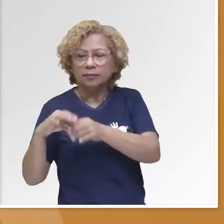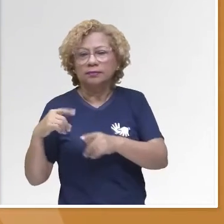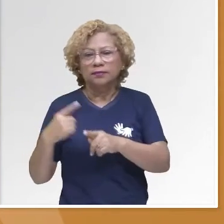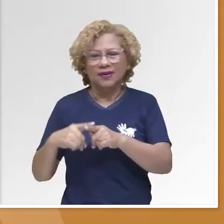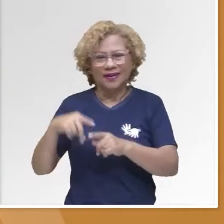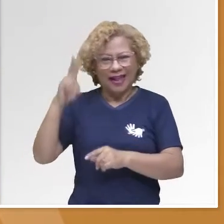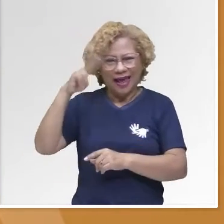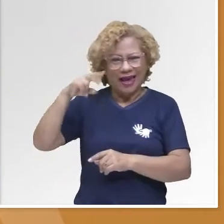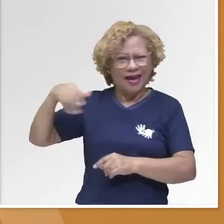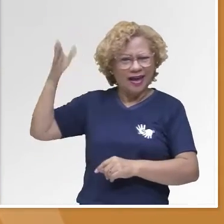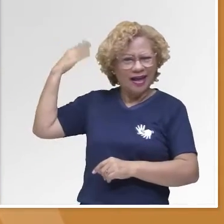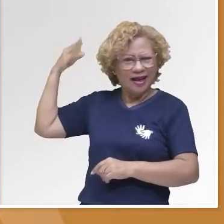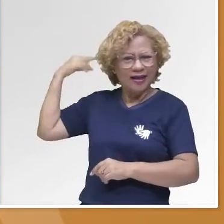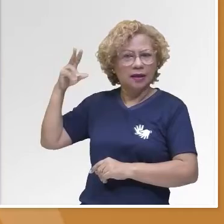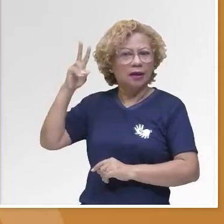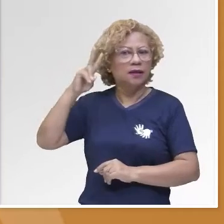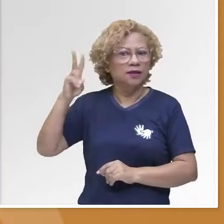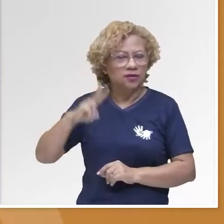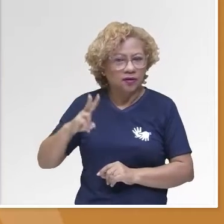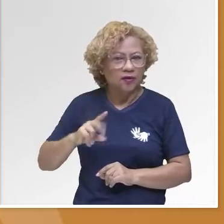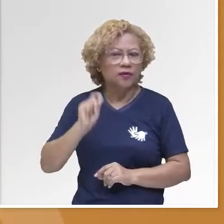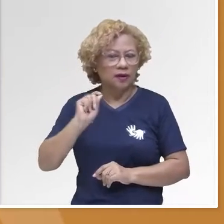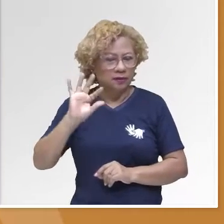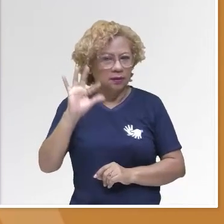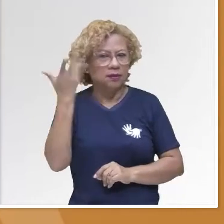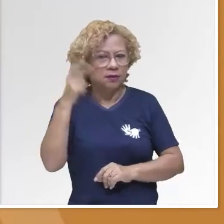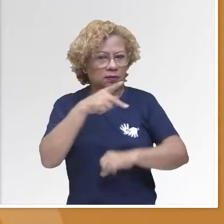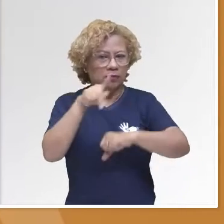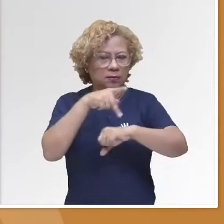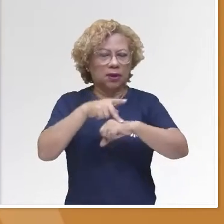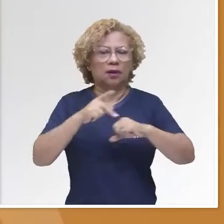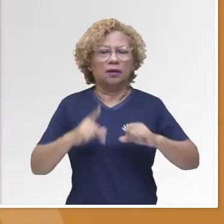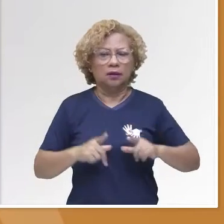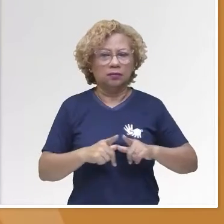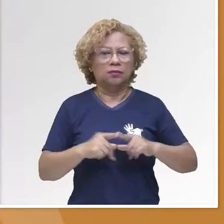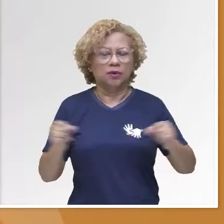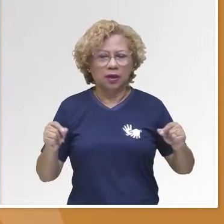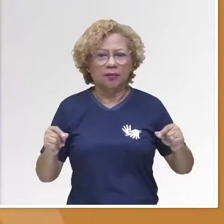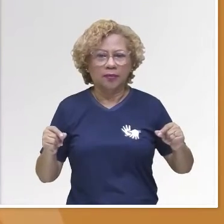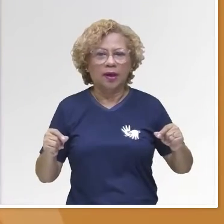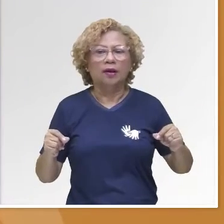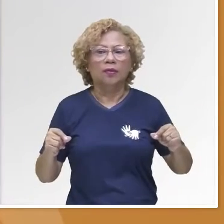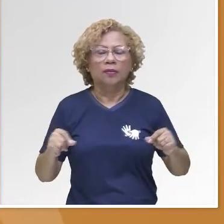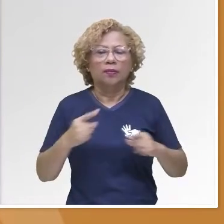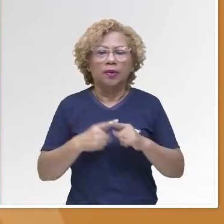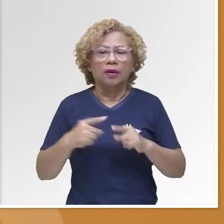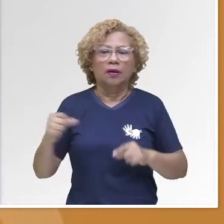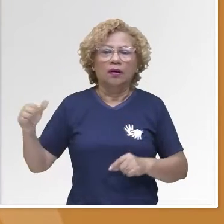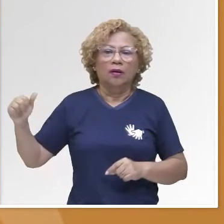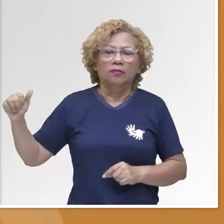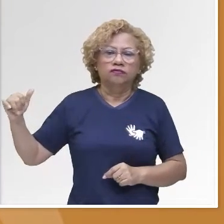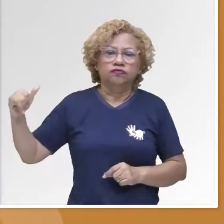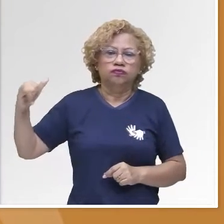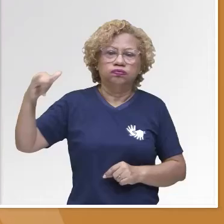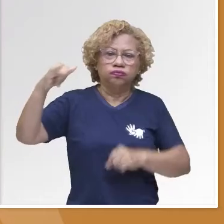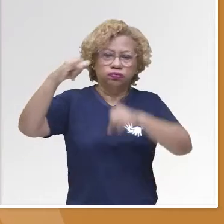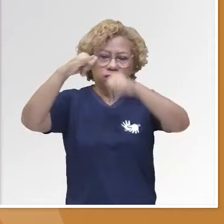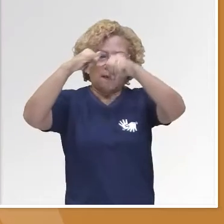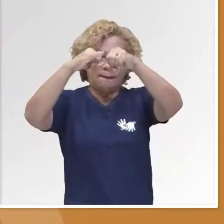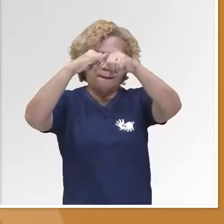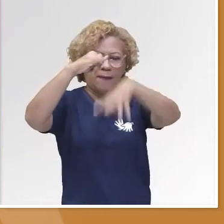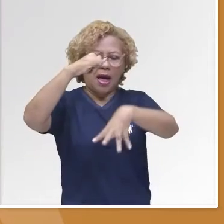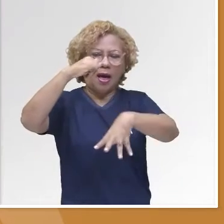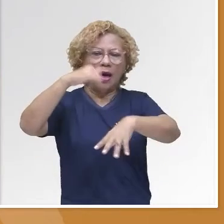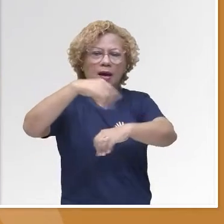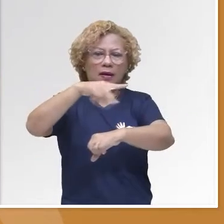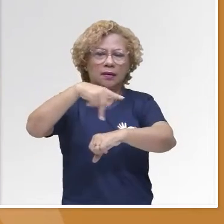né? Lembrando aí das 2 bombas atômicas que atingiram o Japão. E quem foi, né, que soltou essas bombas